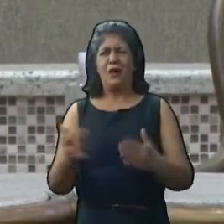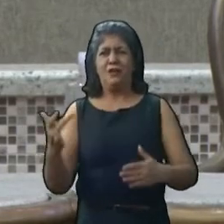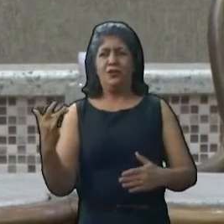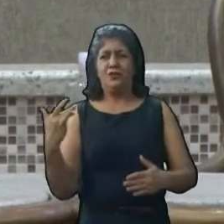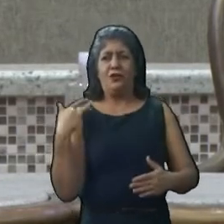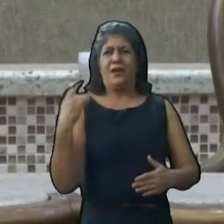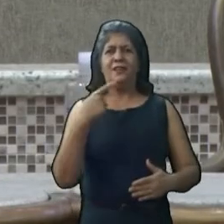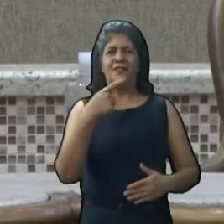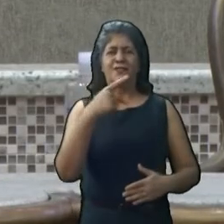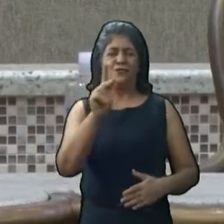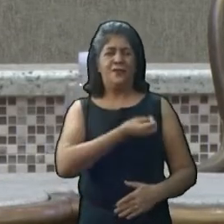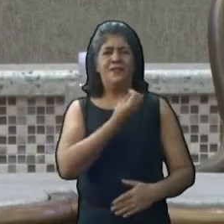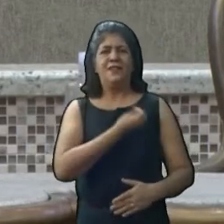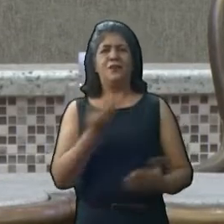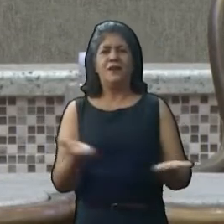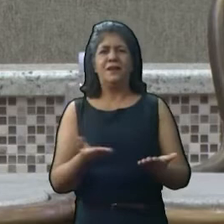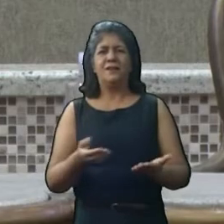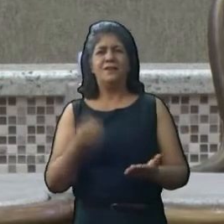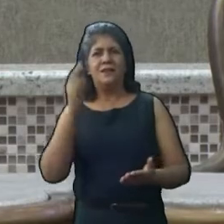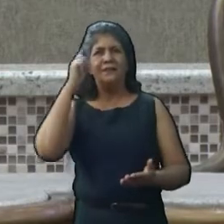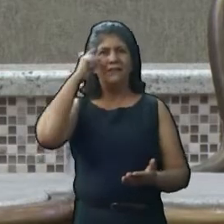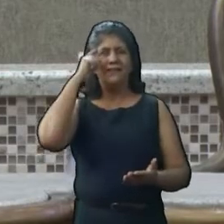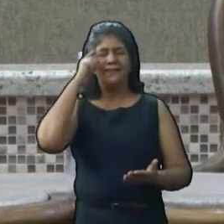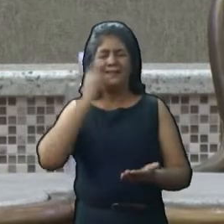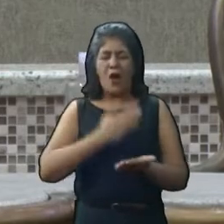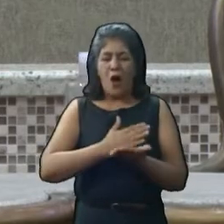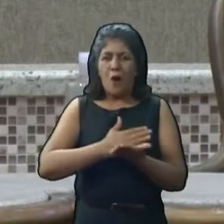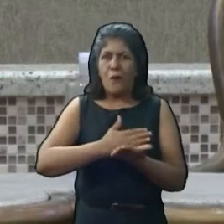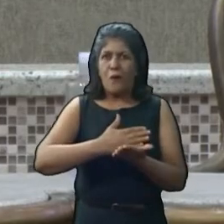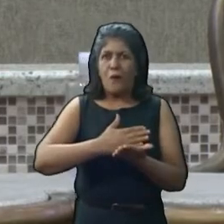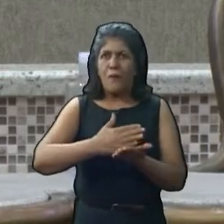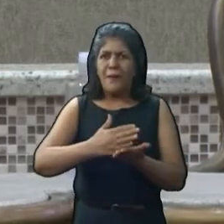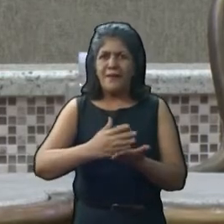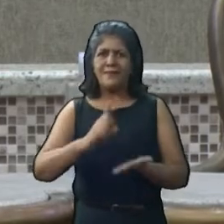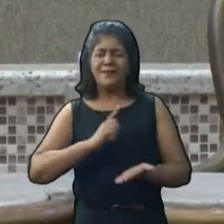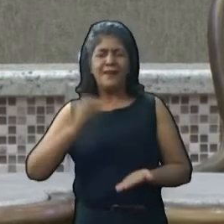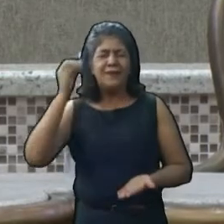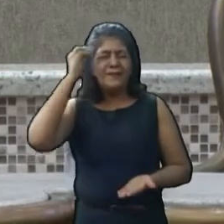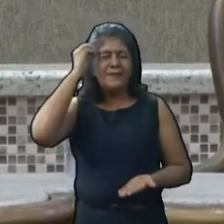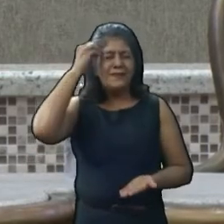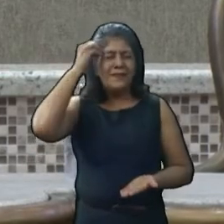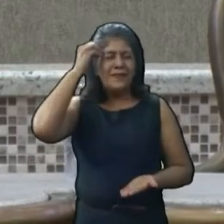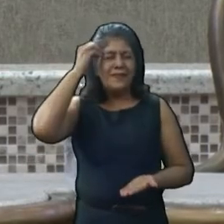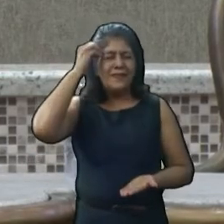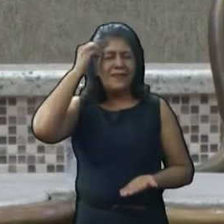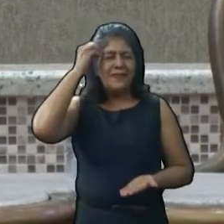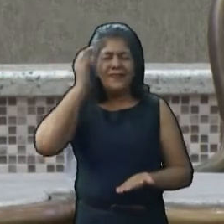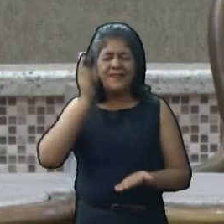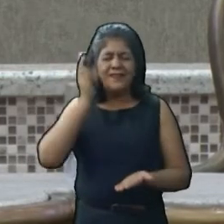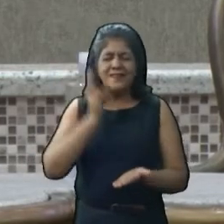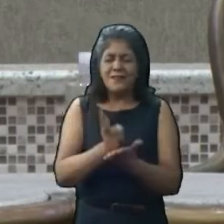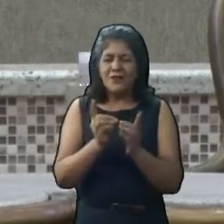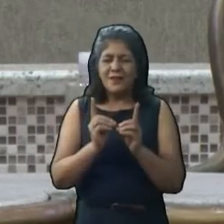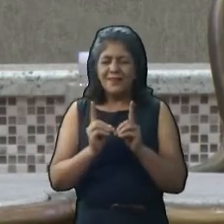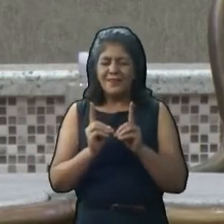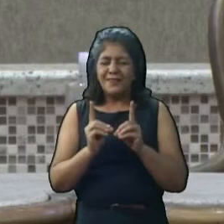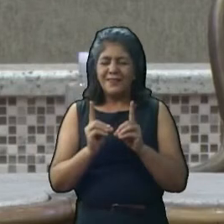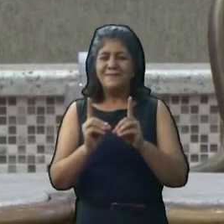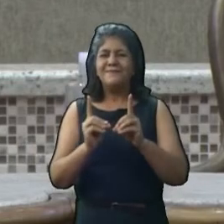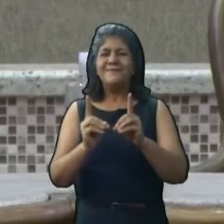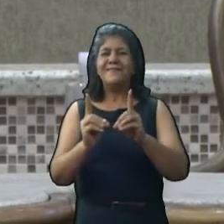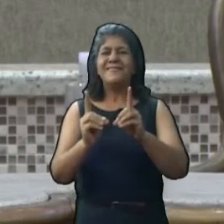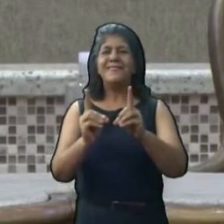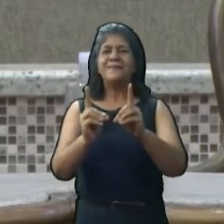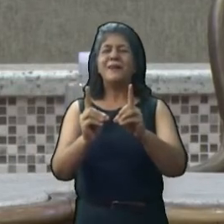em tua vida agora e você passaram a ter essa experiência de caminhar com deus é exatamente visto